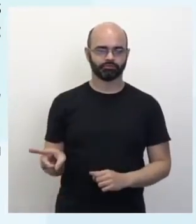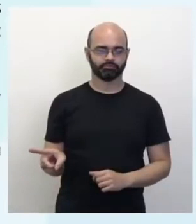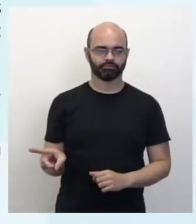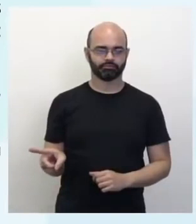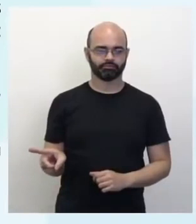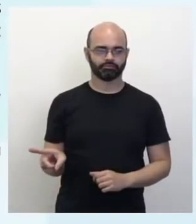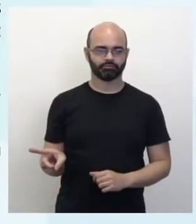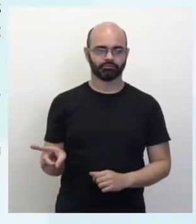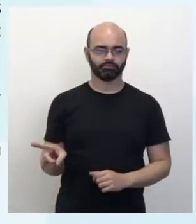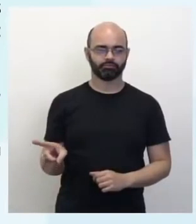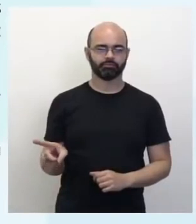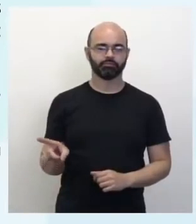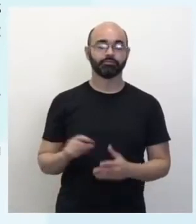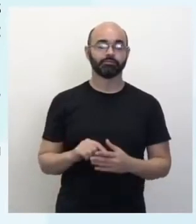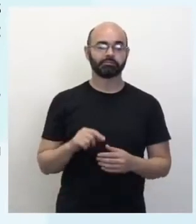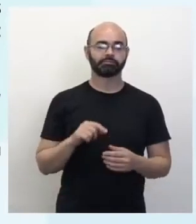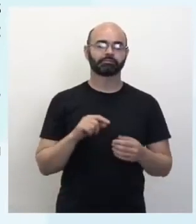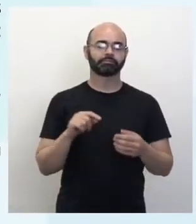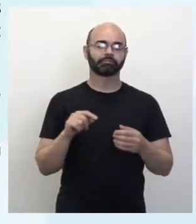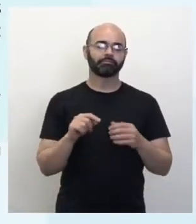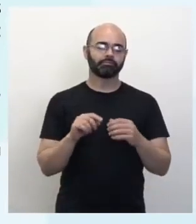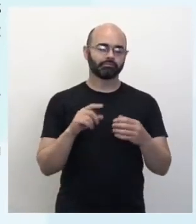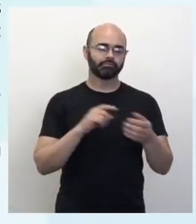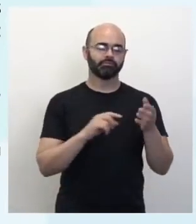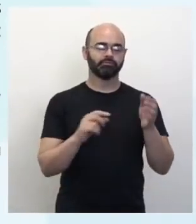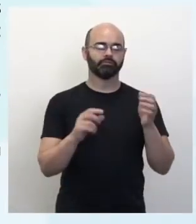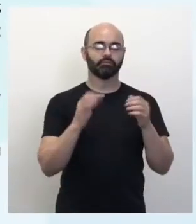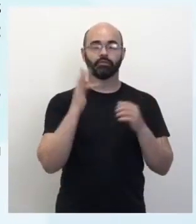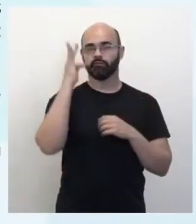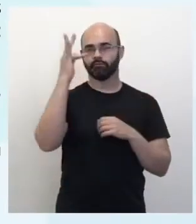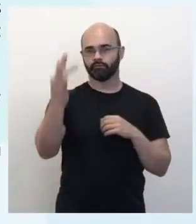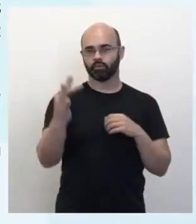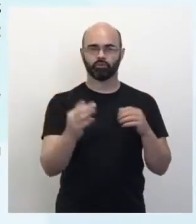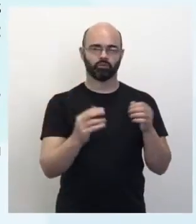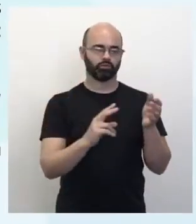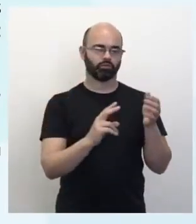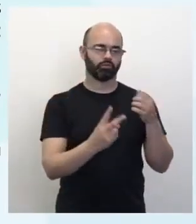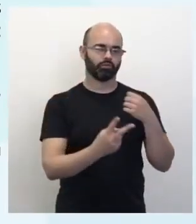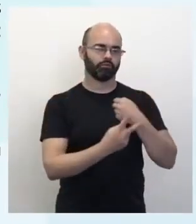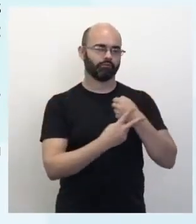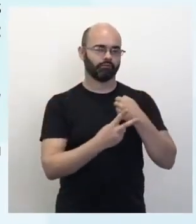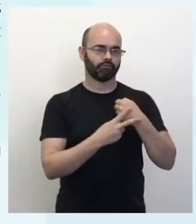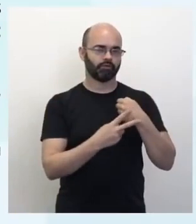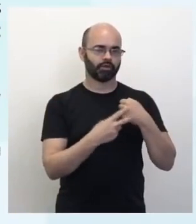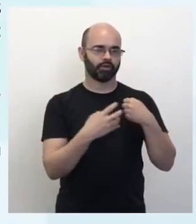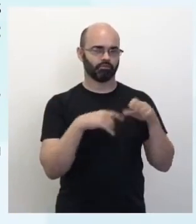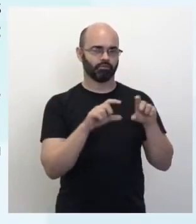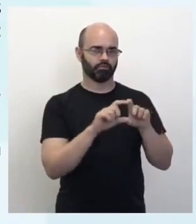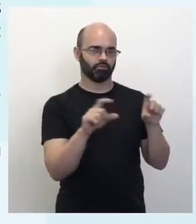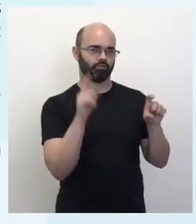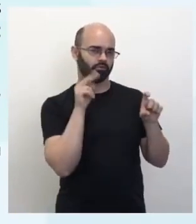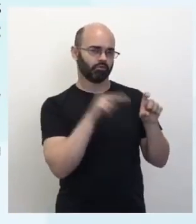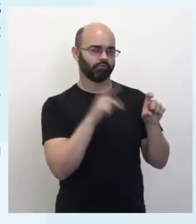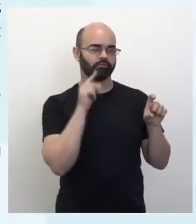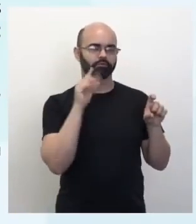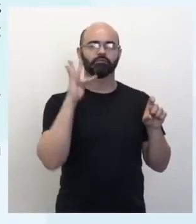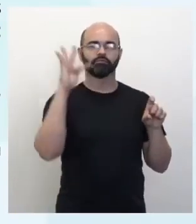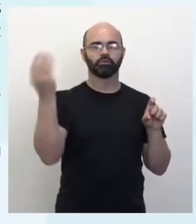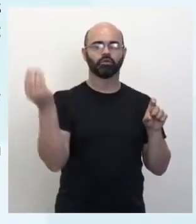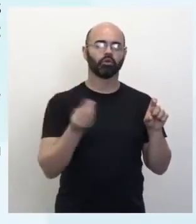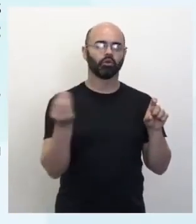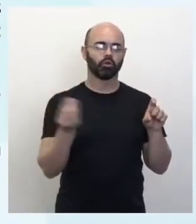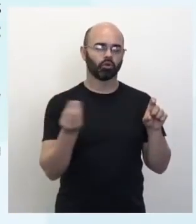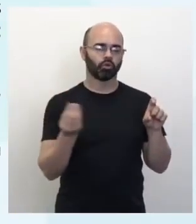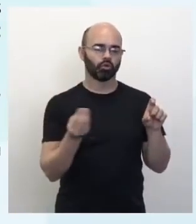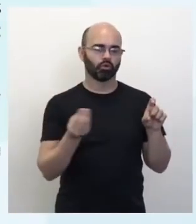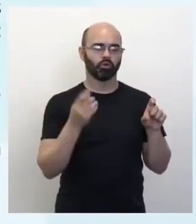EF08L14. Utilizar formas verbais do futuro para descrever planos e expectativas e fazer